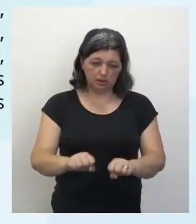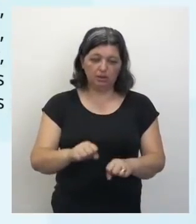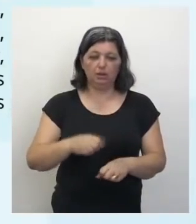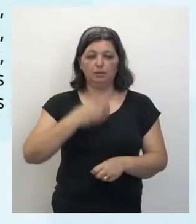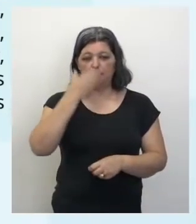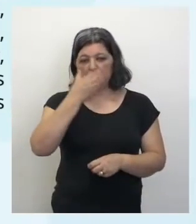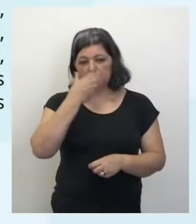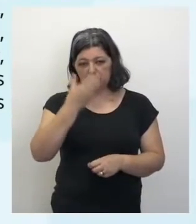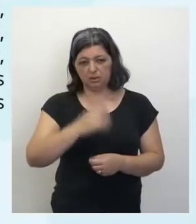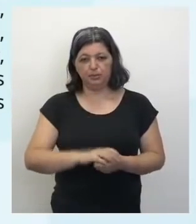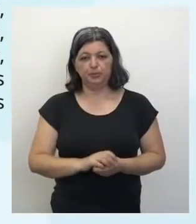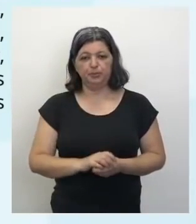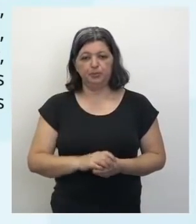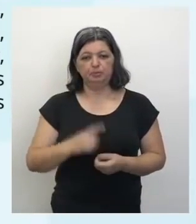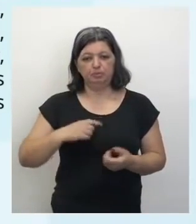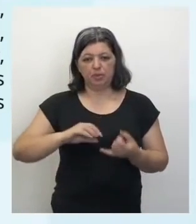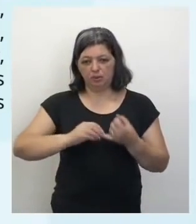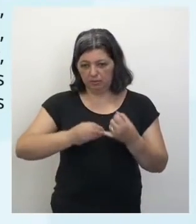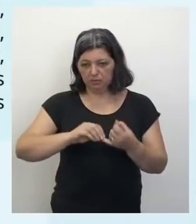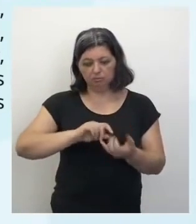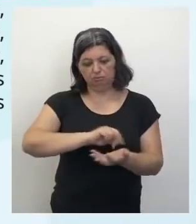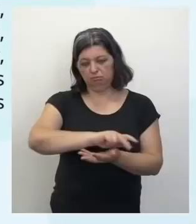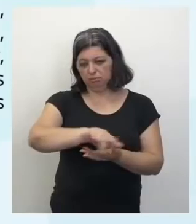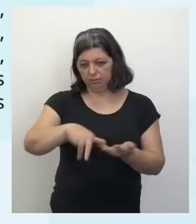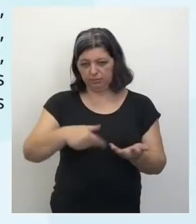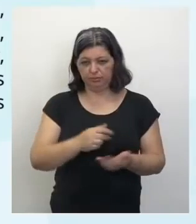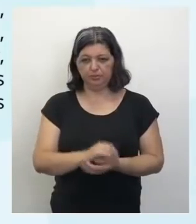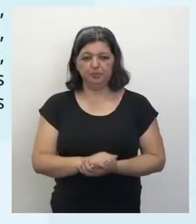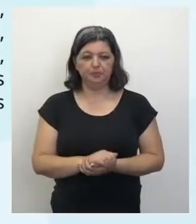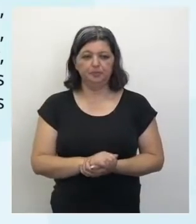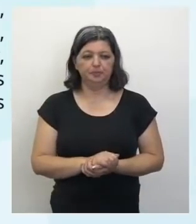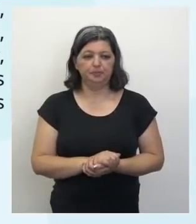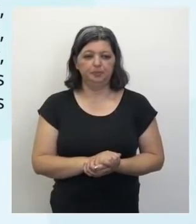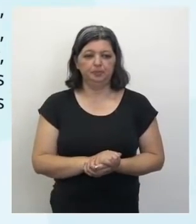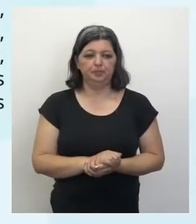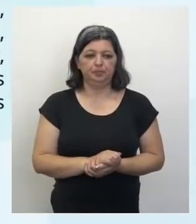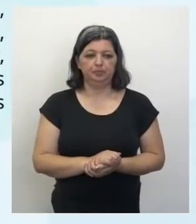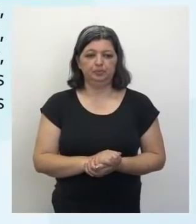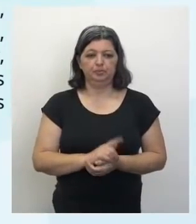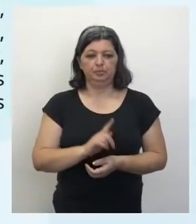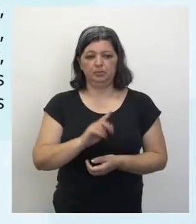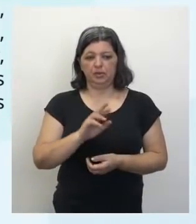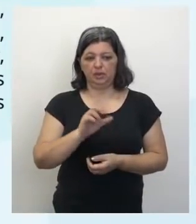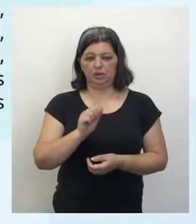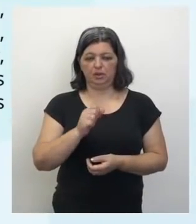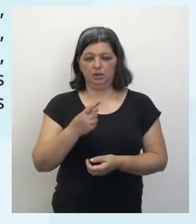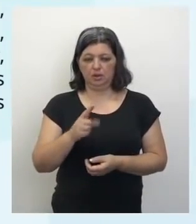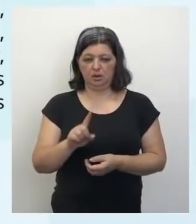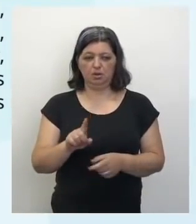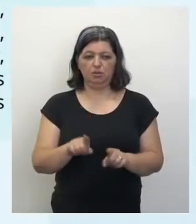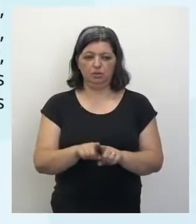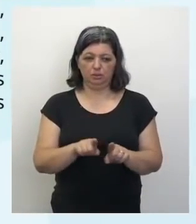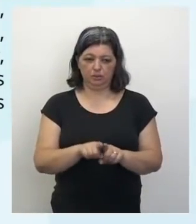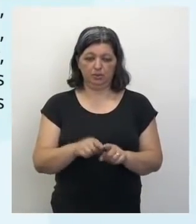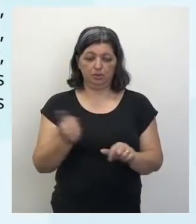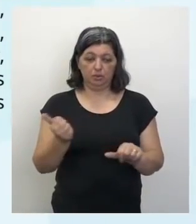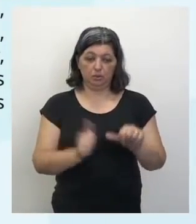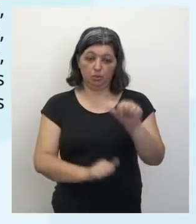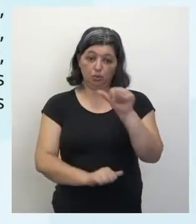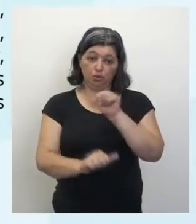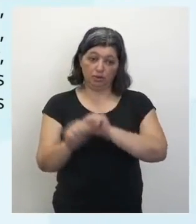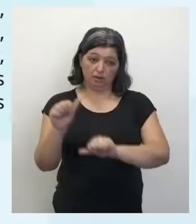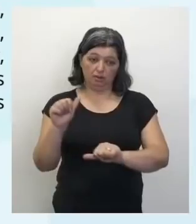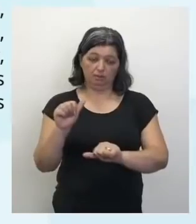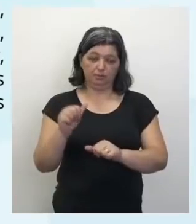feijão e outras leguminosas, lentilha e grão de bico. E vamos mudar agora a